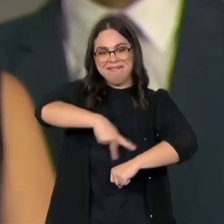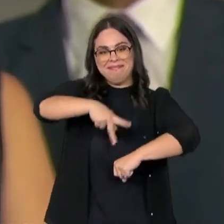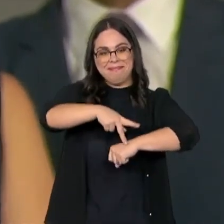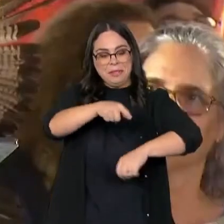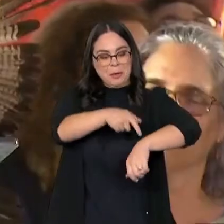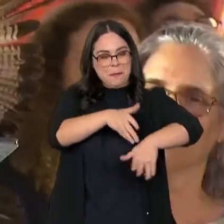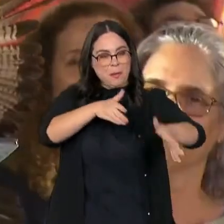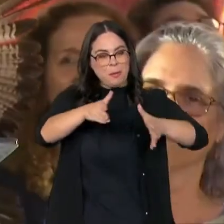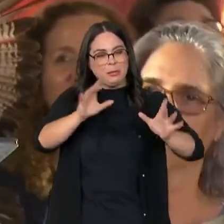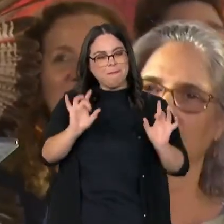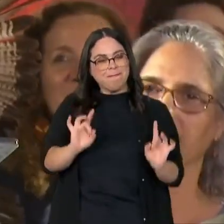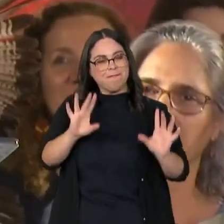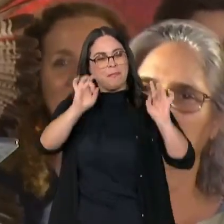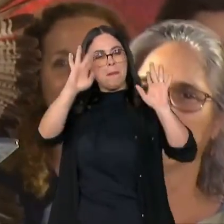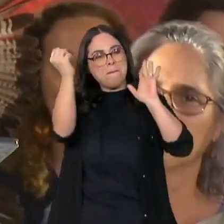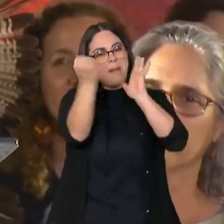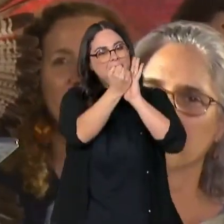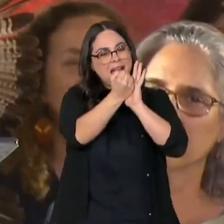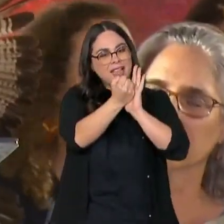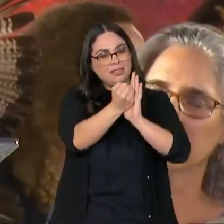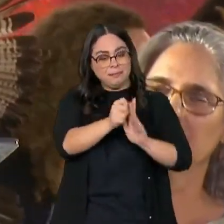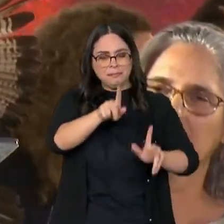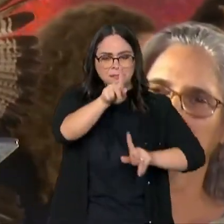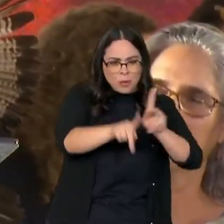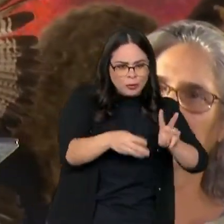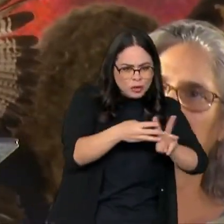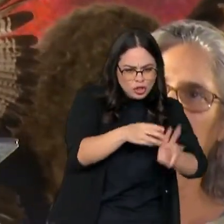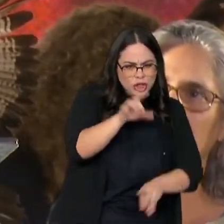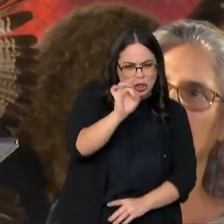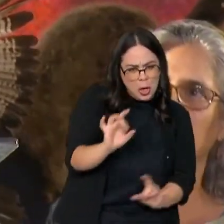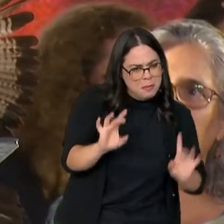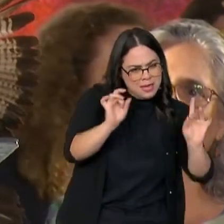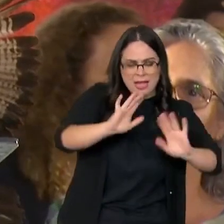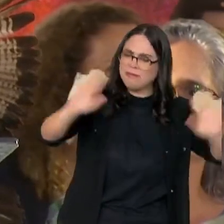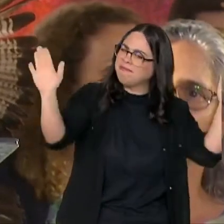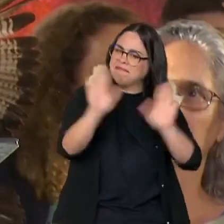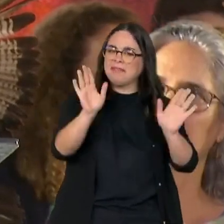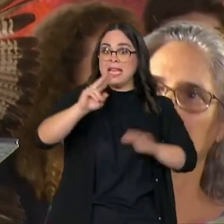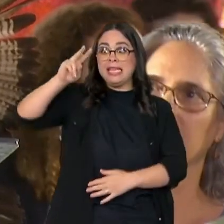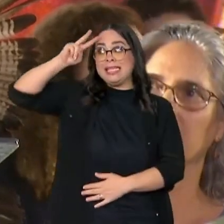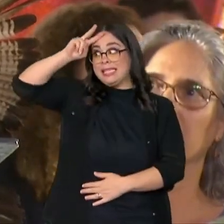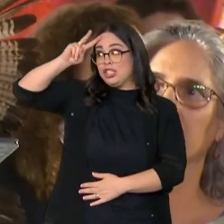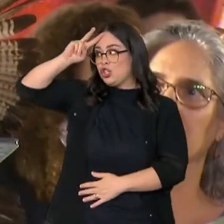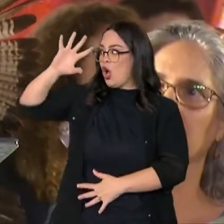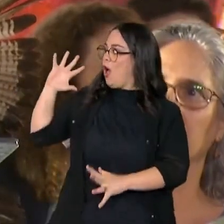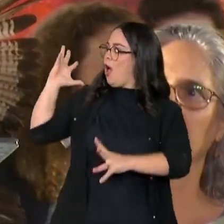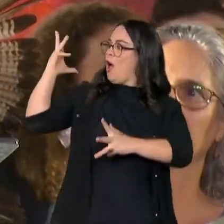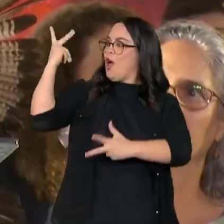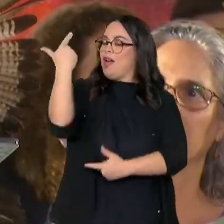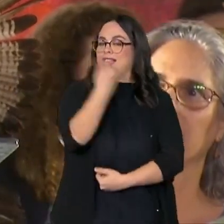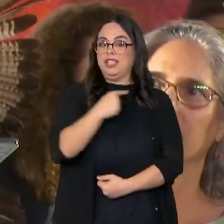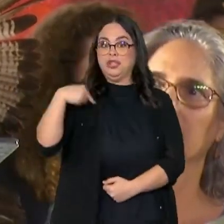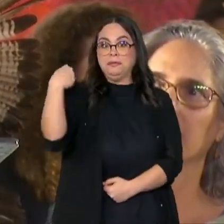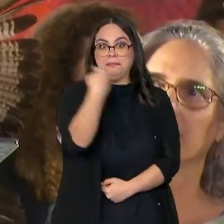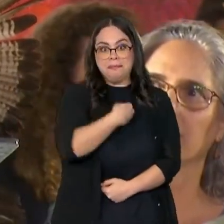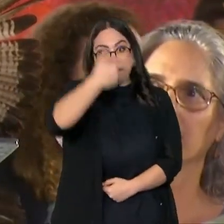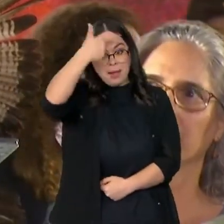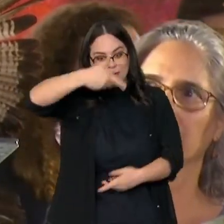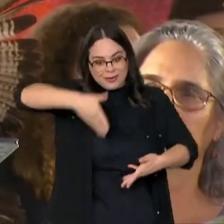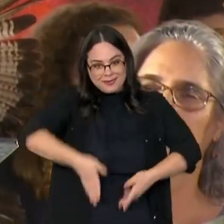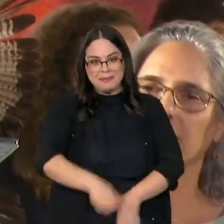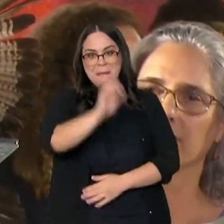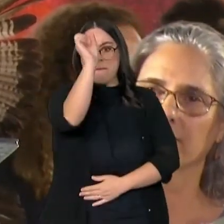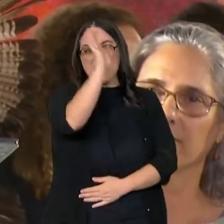tão especial, não só para os povos indígenas, mas para a história de todos nós, brasileiros e